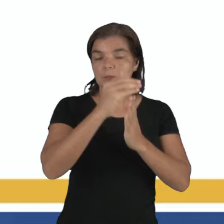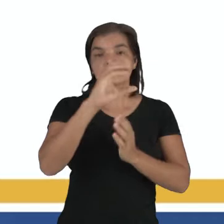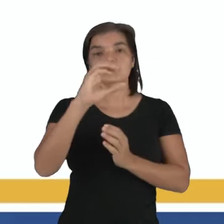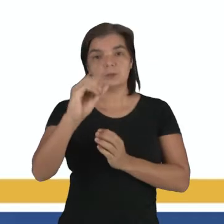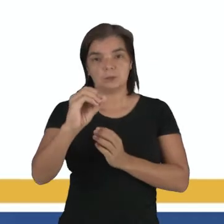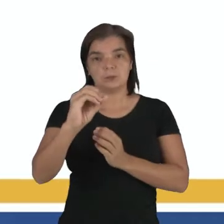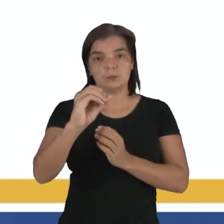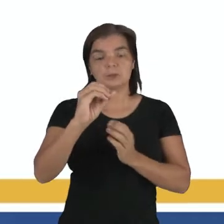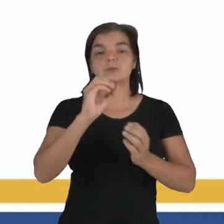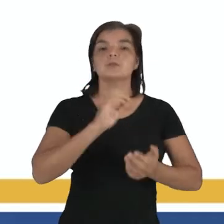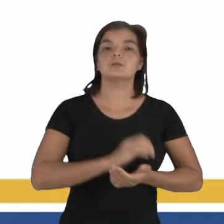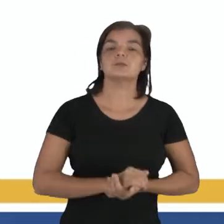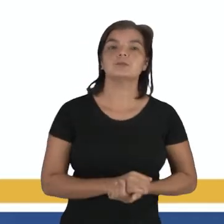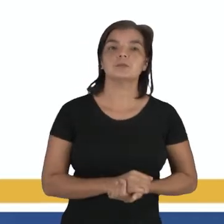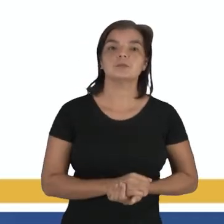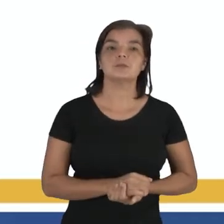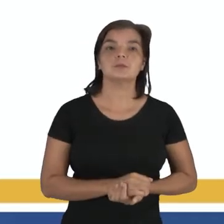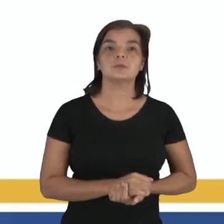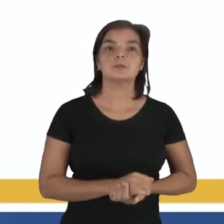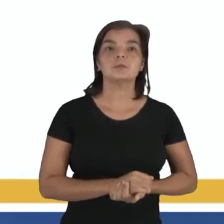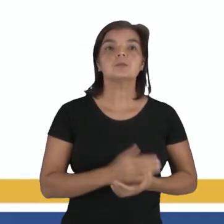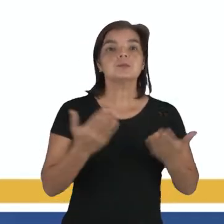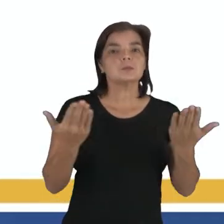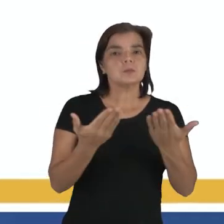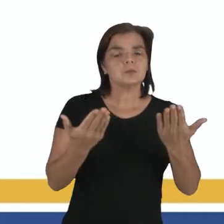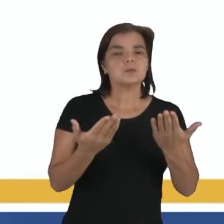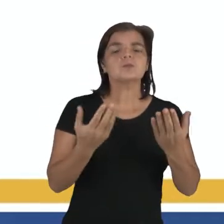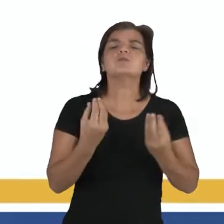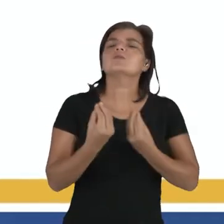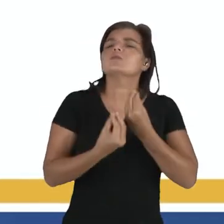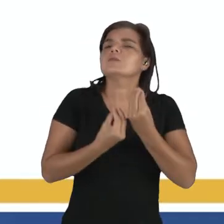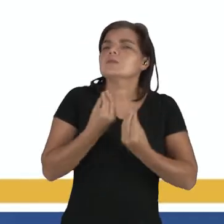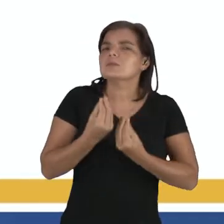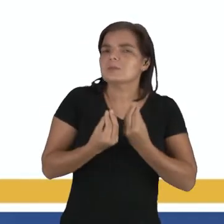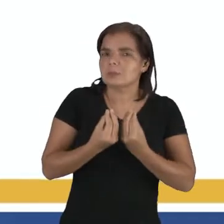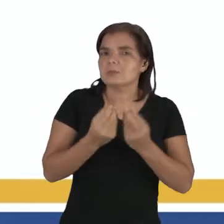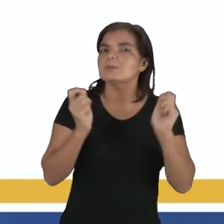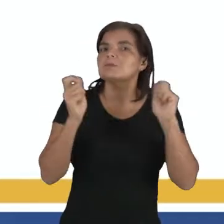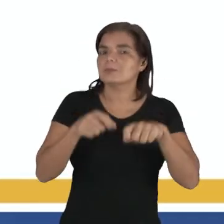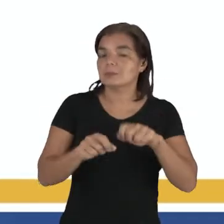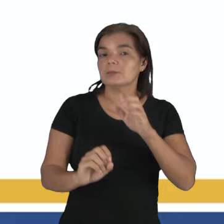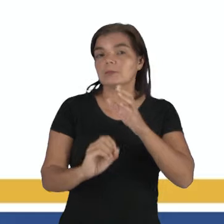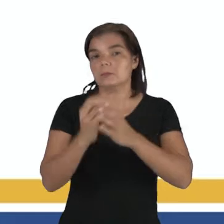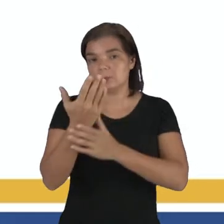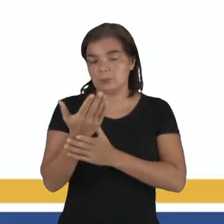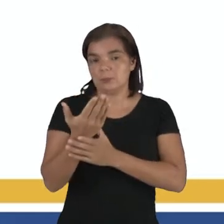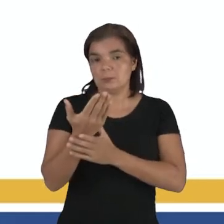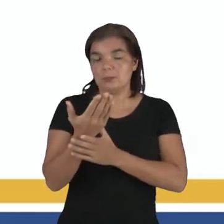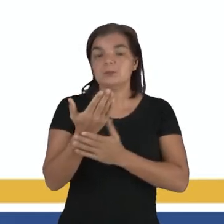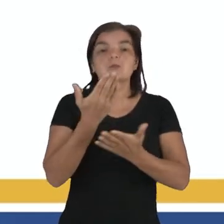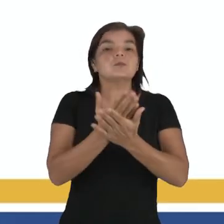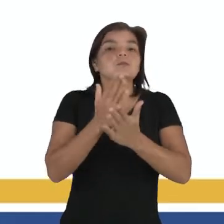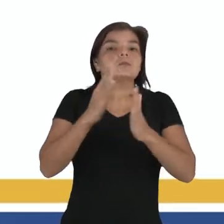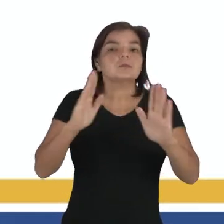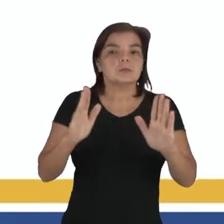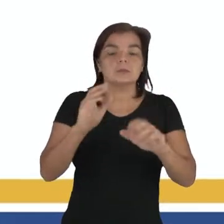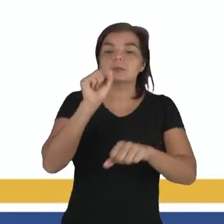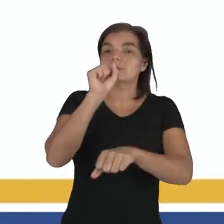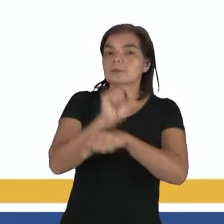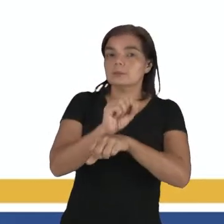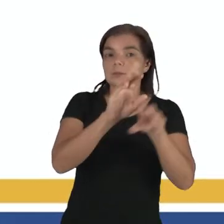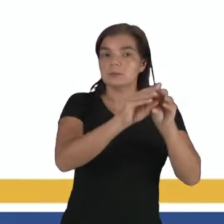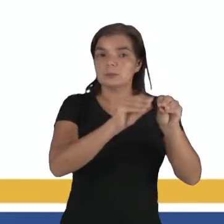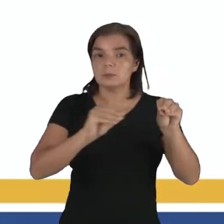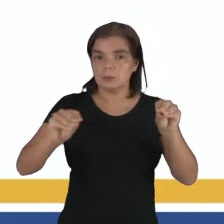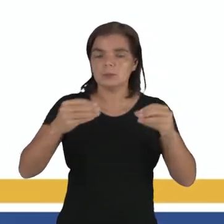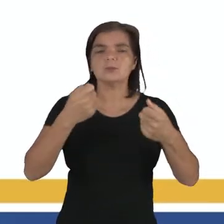então o maior vai ceder calor para o menor. Agora, até que ponto isso vai ocorrer? Ou seja, quando que acaba ou quando para de